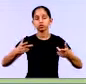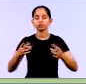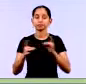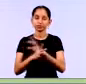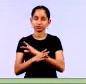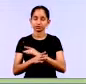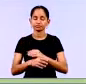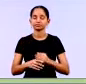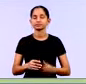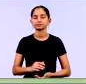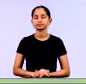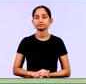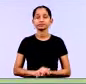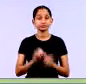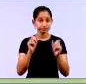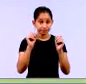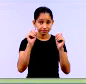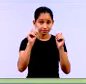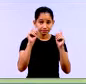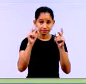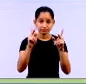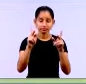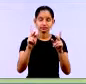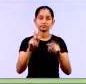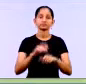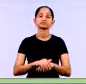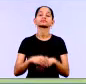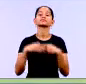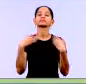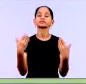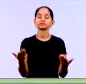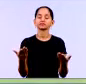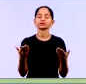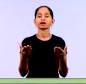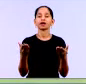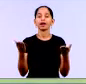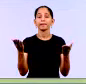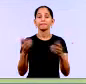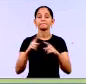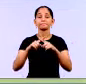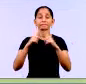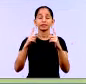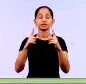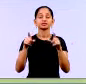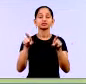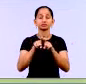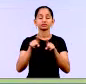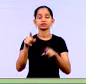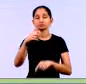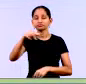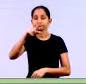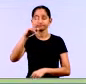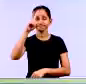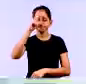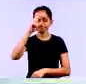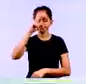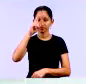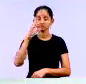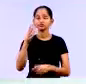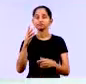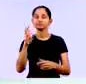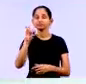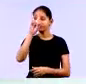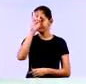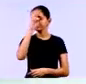produção. Ok? Muito bem. Só um detalhe também que eu queria frisar aqui, que houve um engano